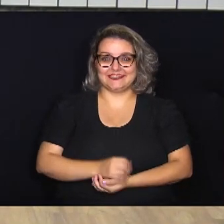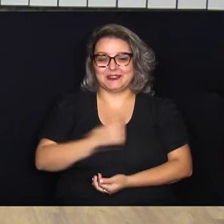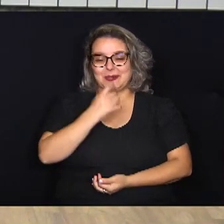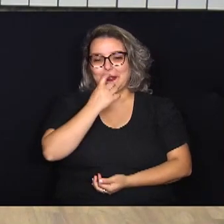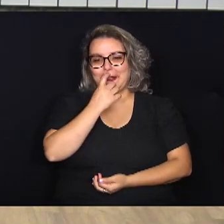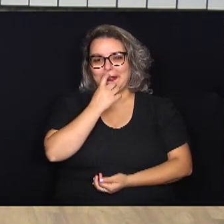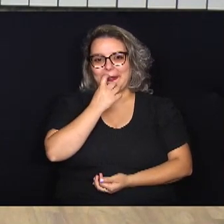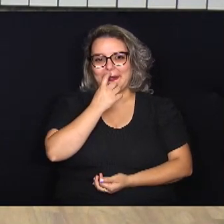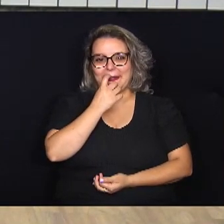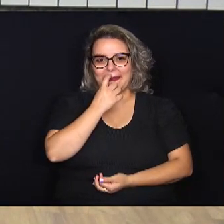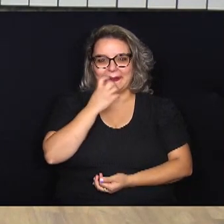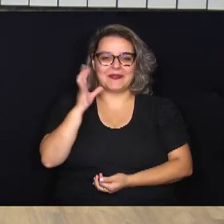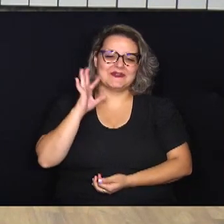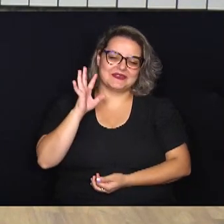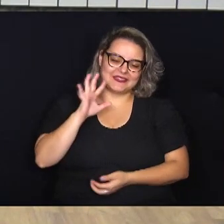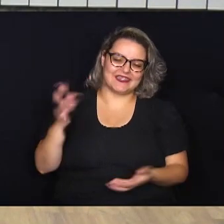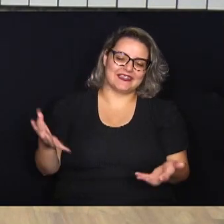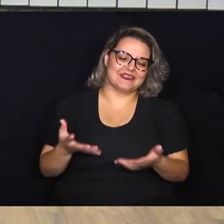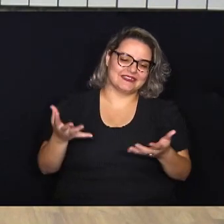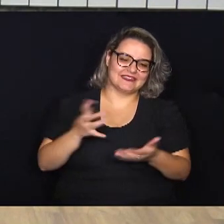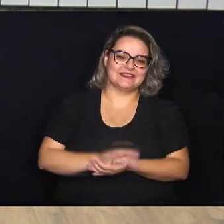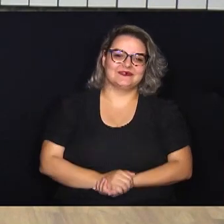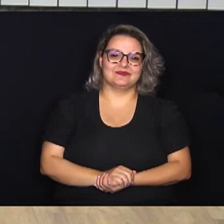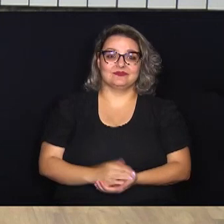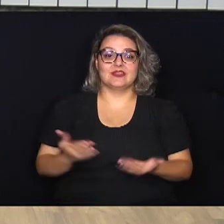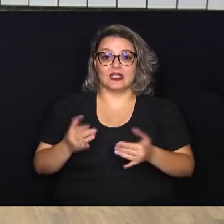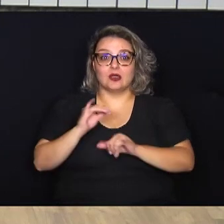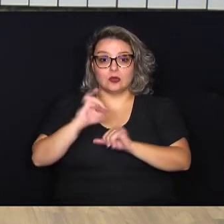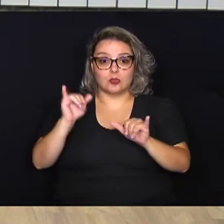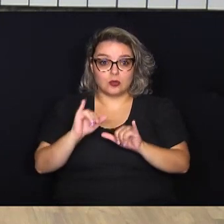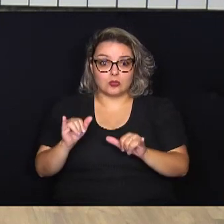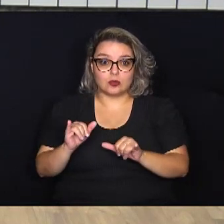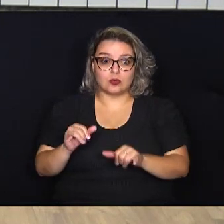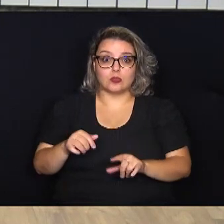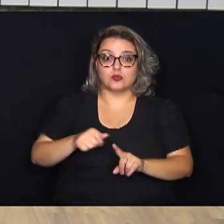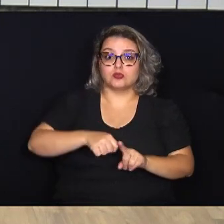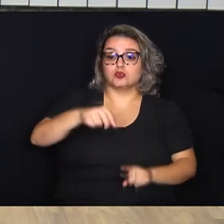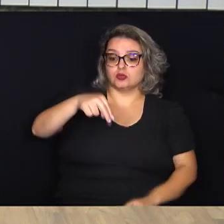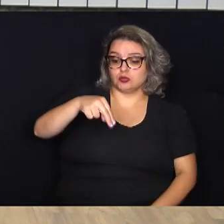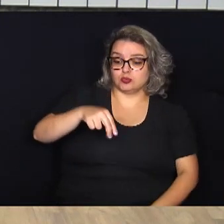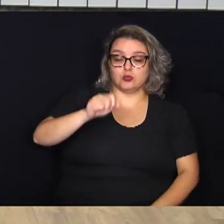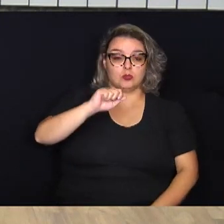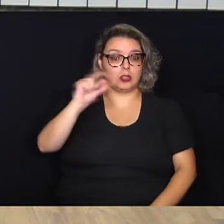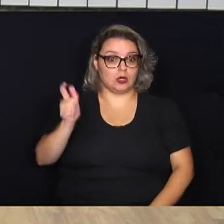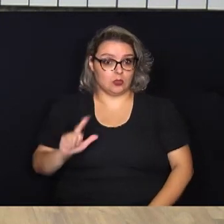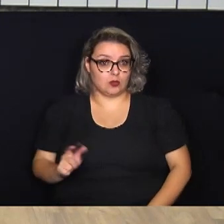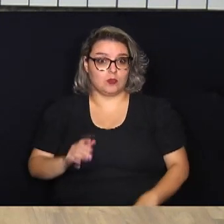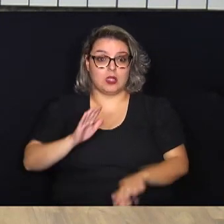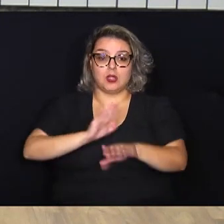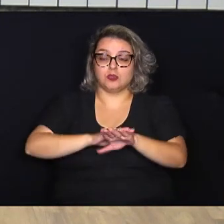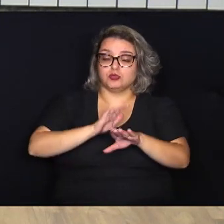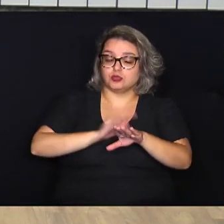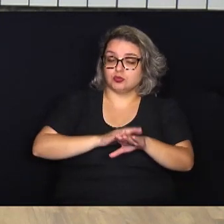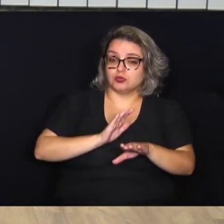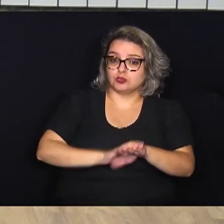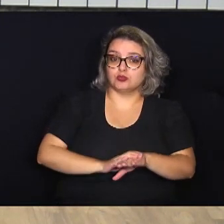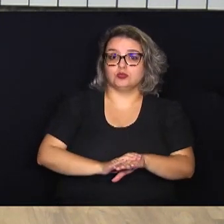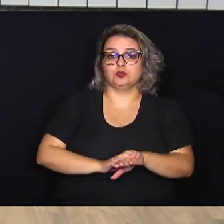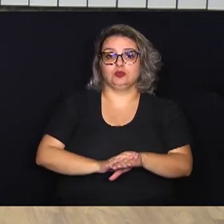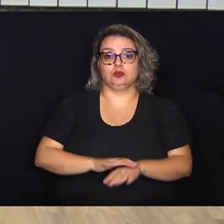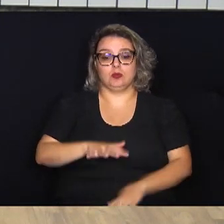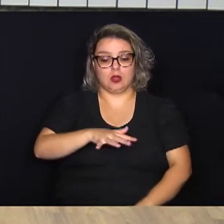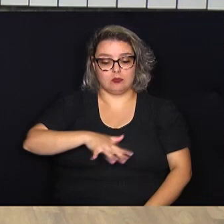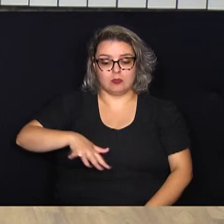Muito legal essa iniciativa, né? Agora a gente vai falar sobre o Novembro Azul, são as ações que dizem respeito